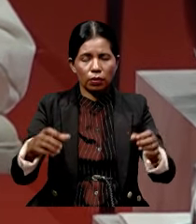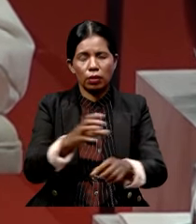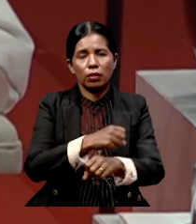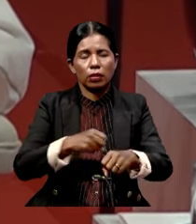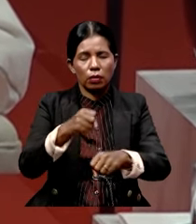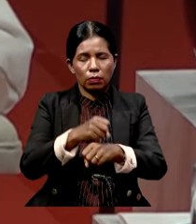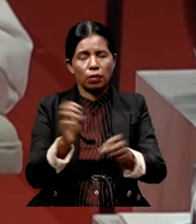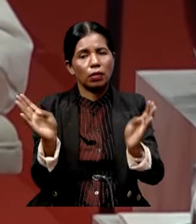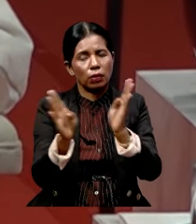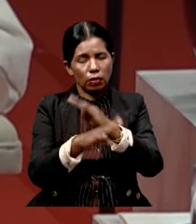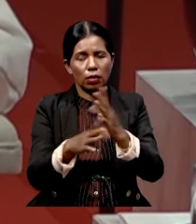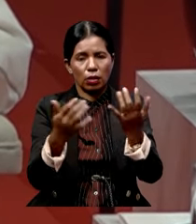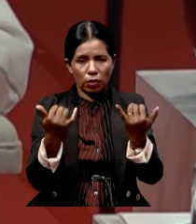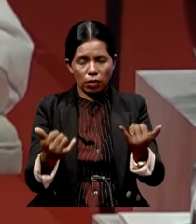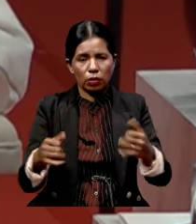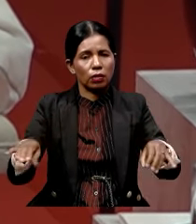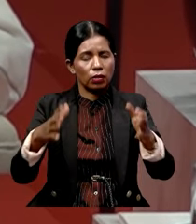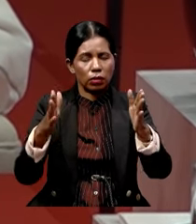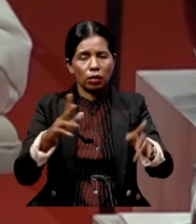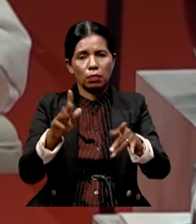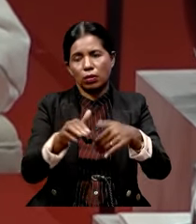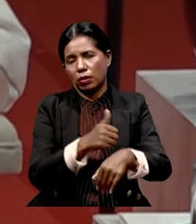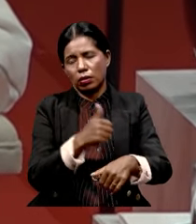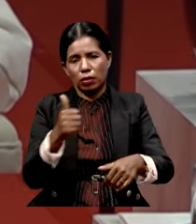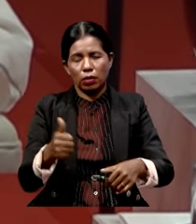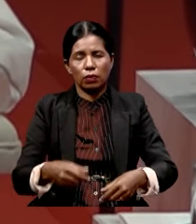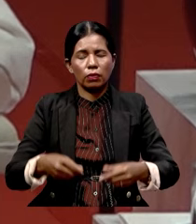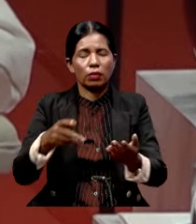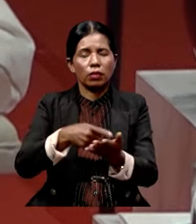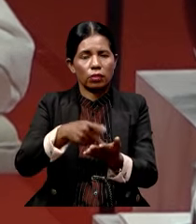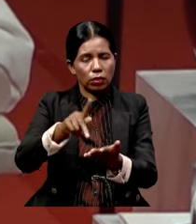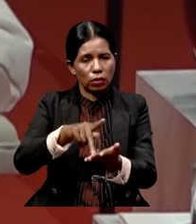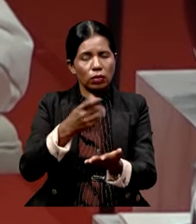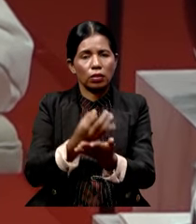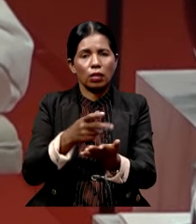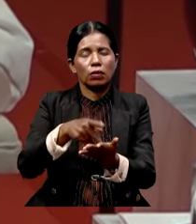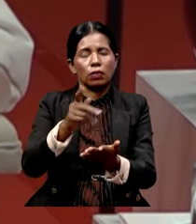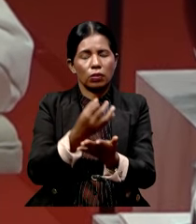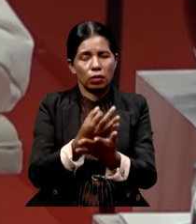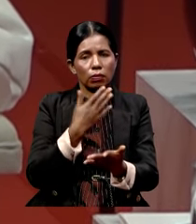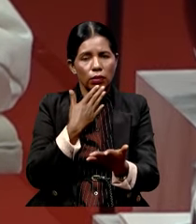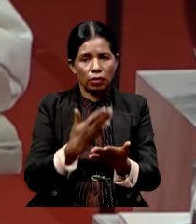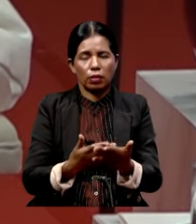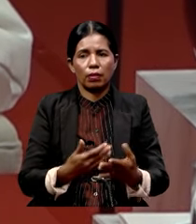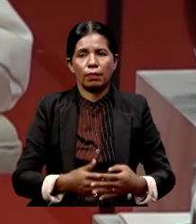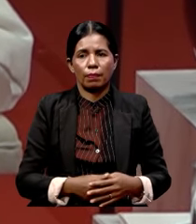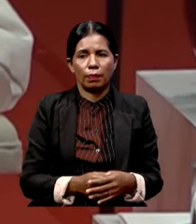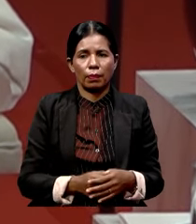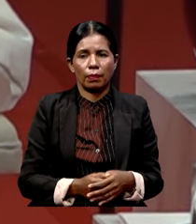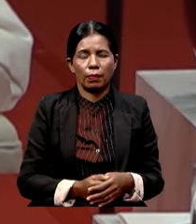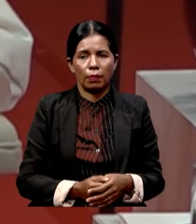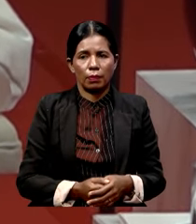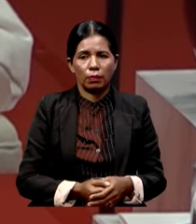sa renesan agora no mos trabalhador migrante sira. Fo salário nebe justo ba sira. Tutelare la dignità dei